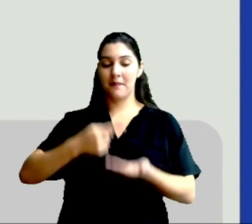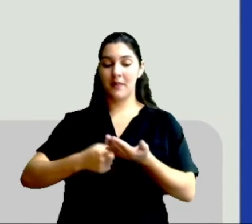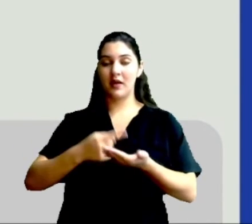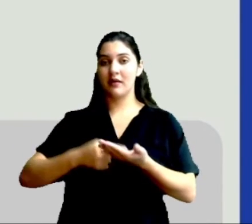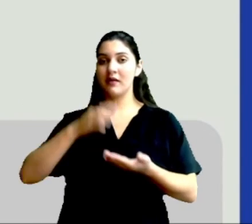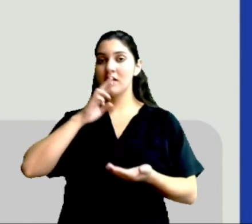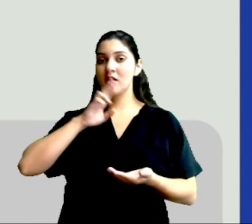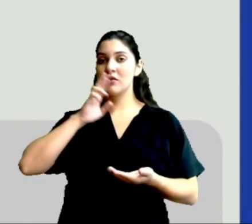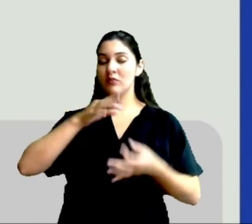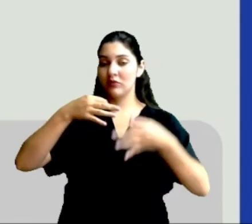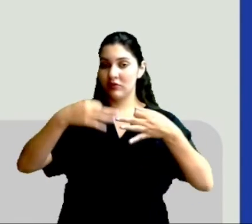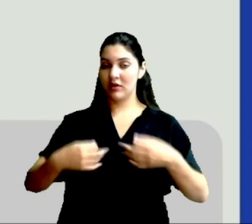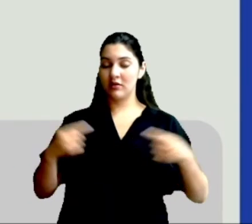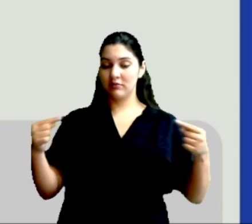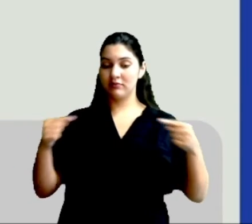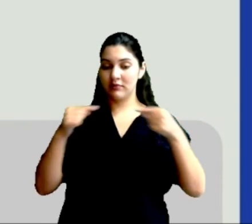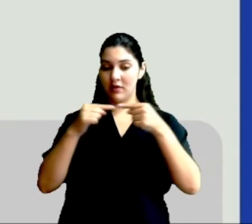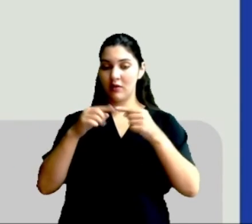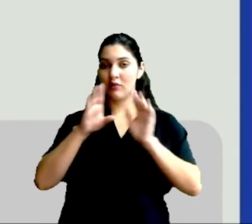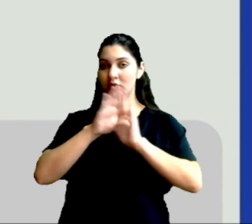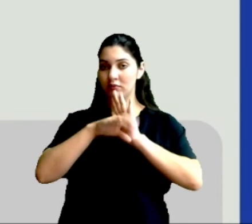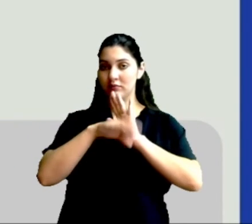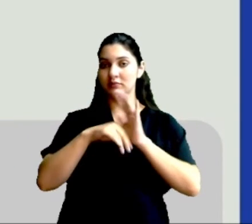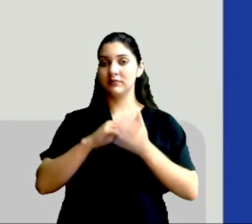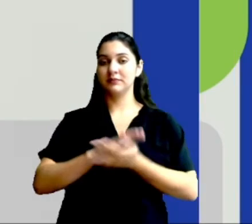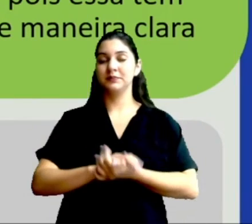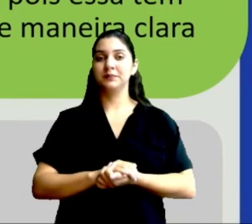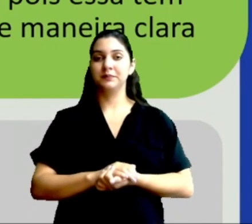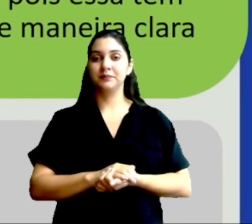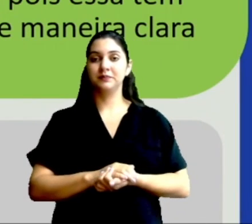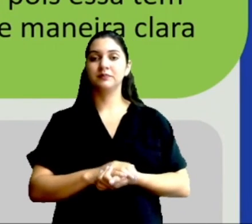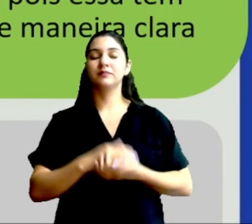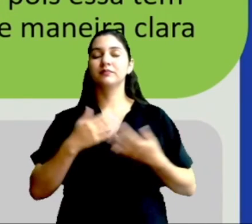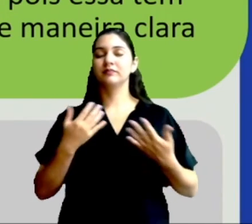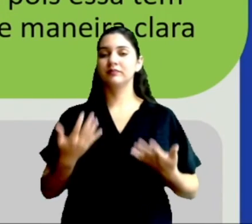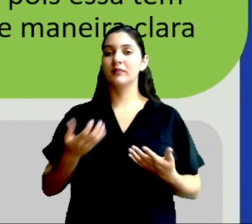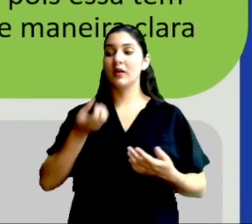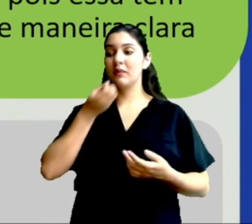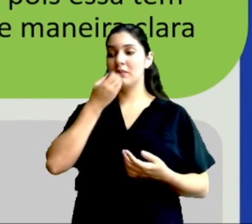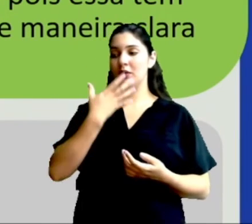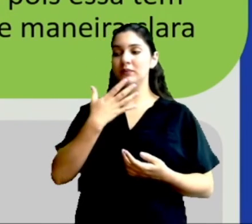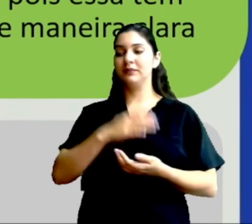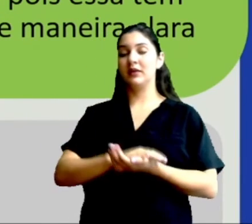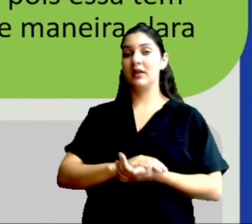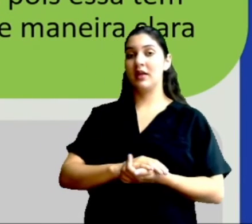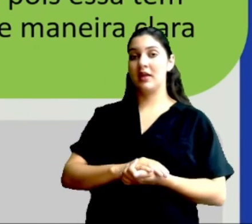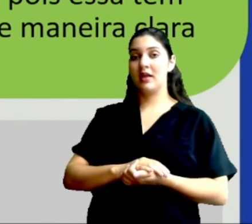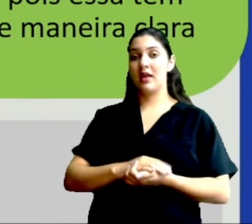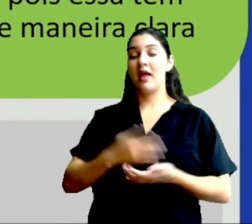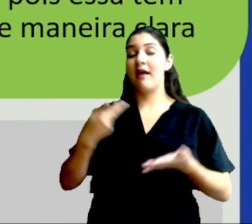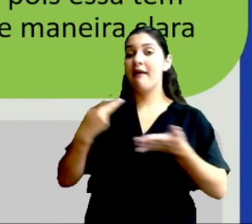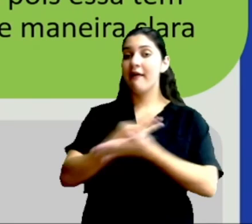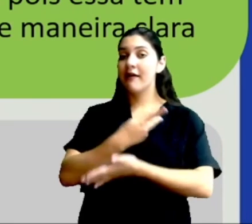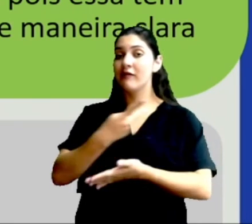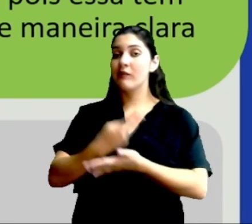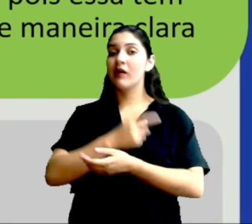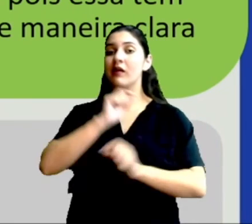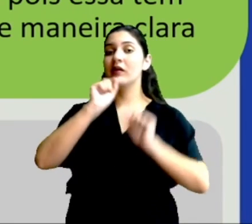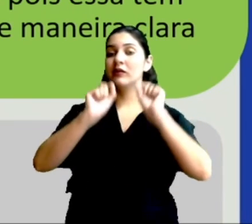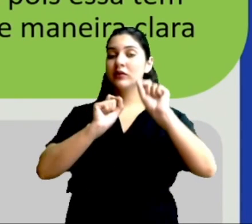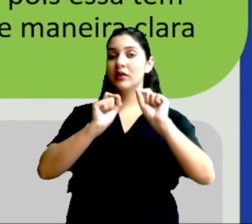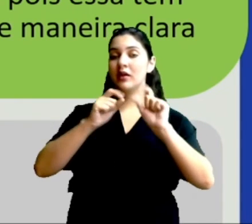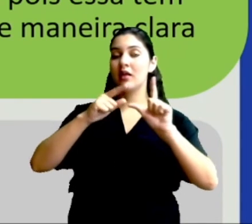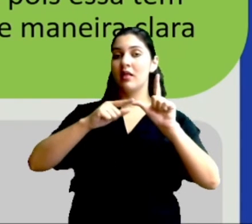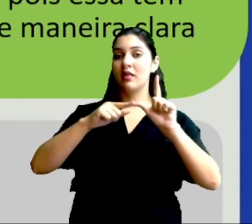a resposta certa de acordo com o conceito. Vamos lá? Bom, a errada, gente, é a letra